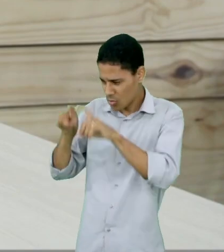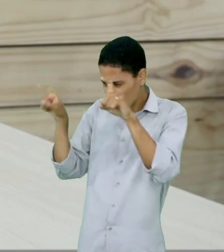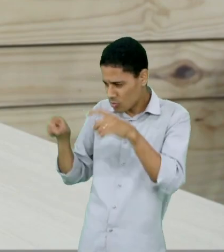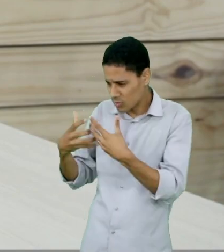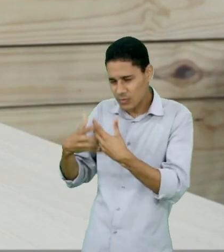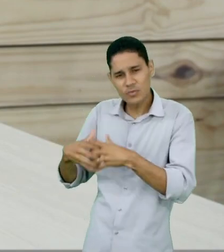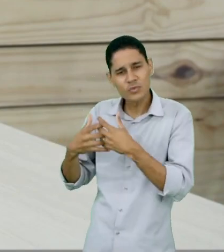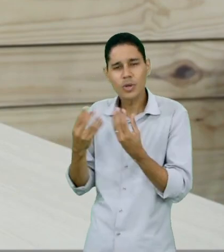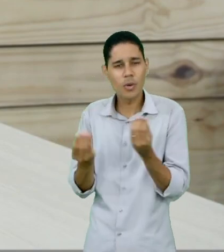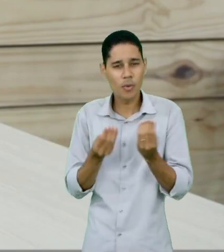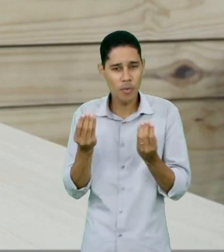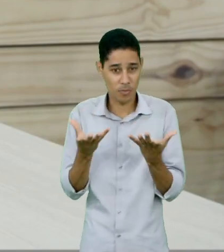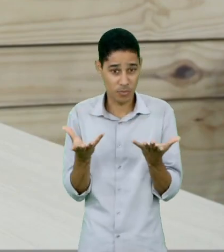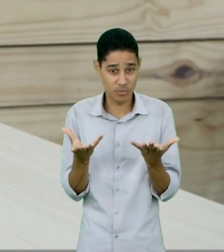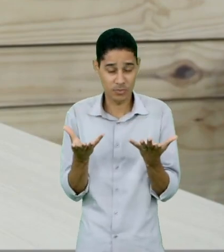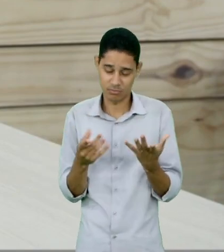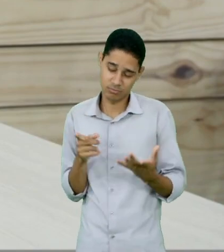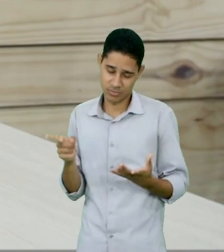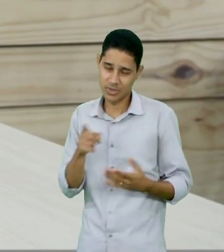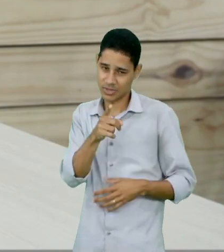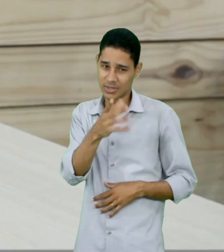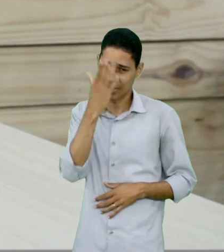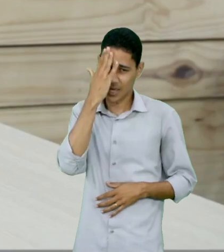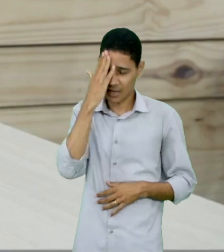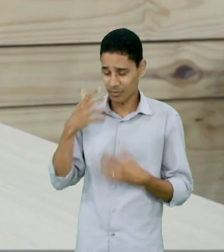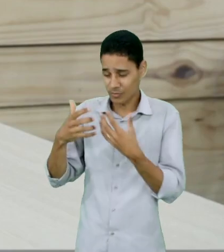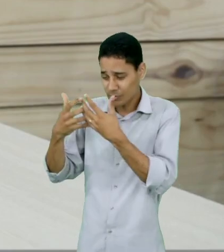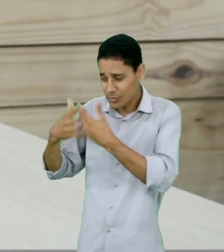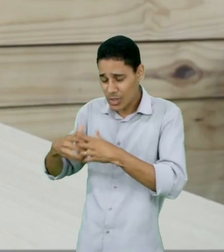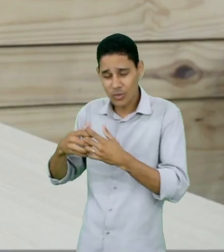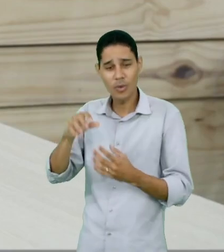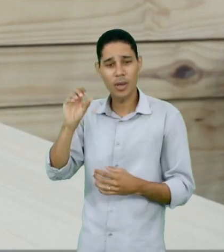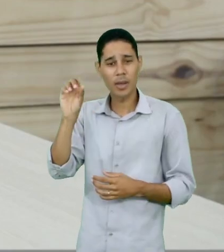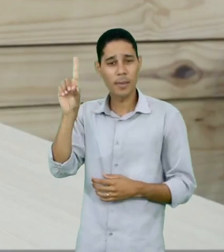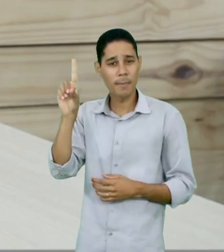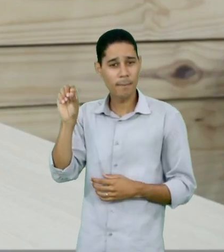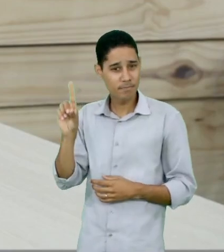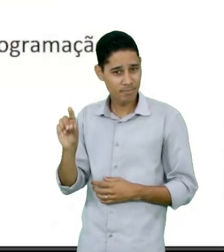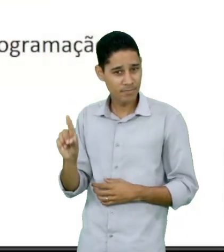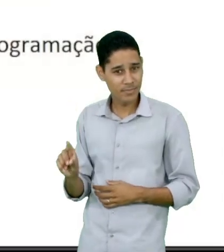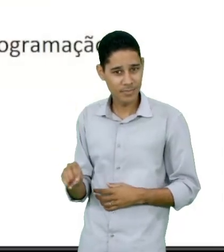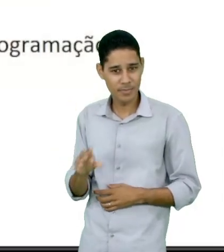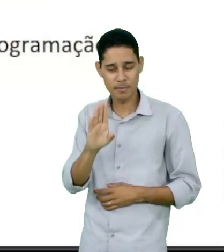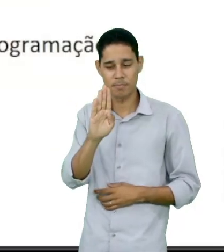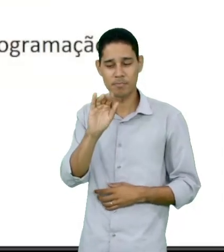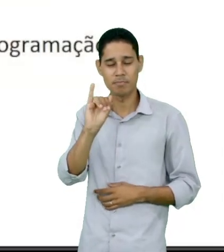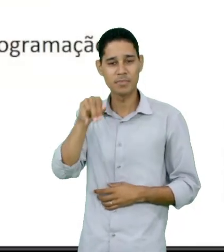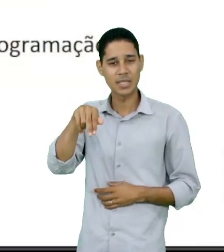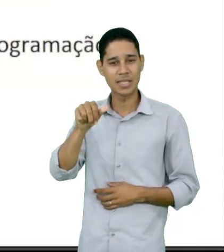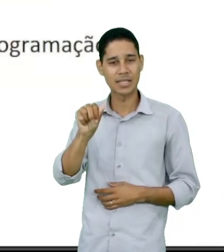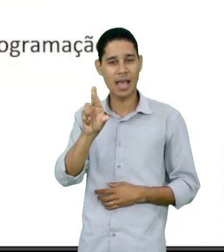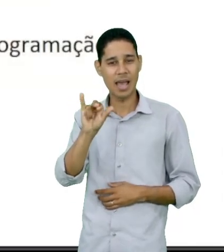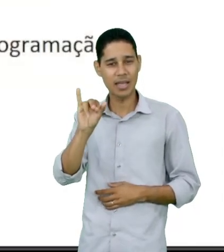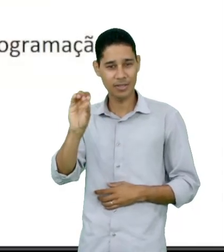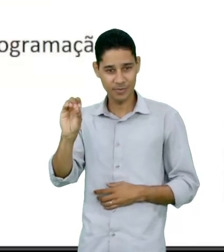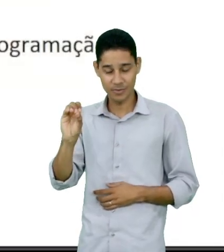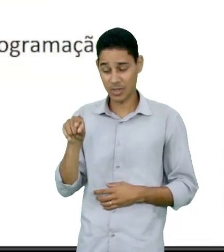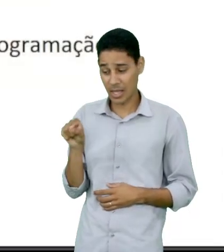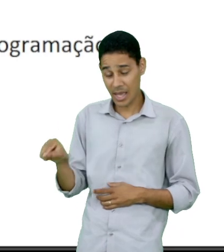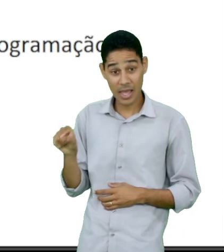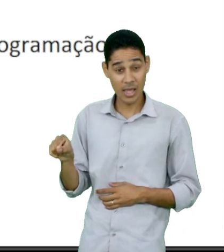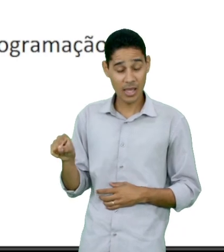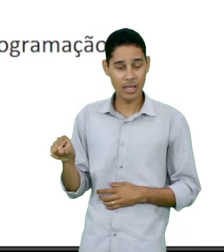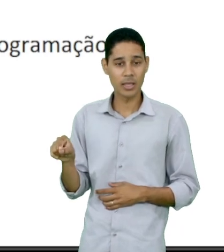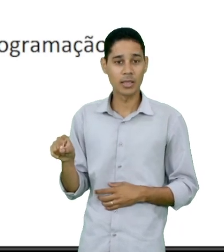Os computadores, certamente você sabe que são máquinas binárias, né? Ela tem um poderio computacional,